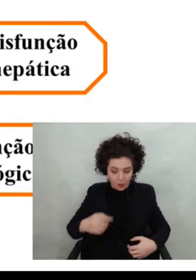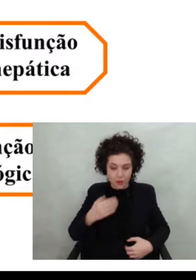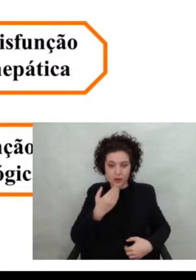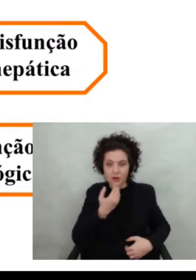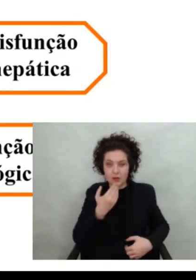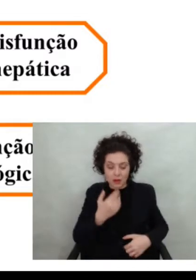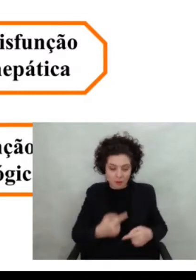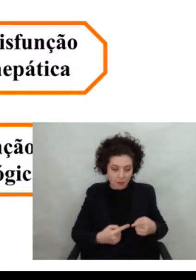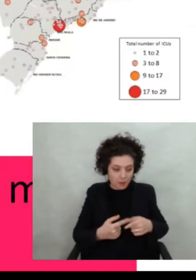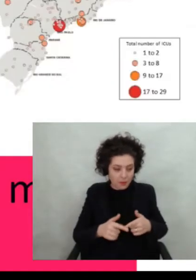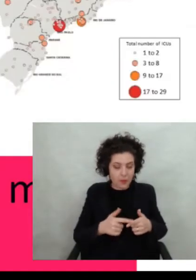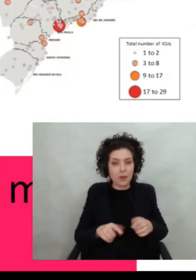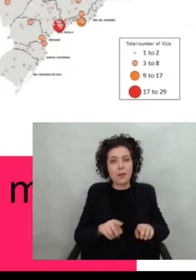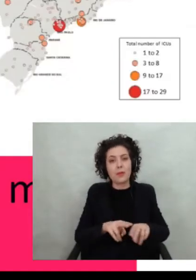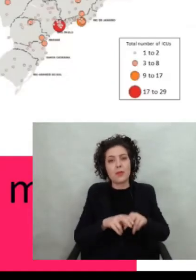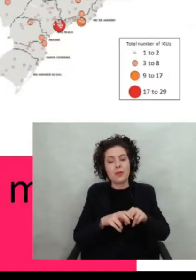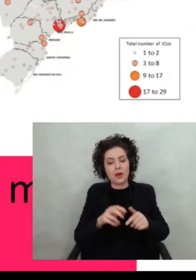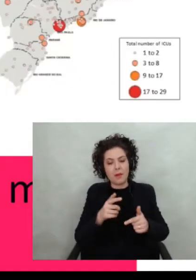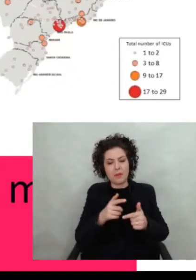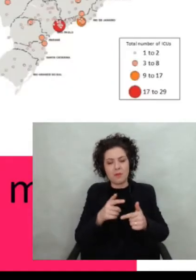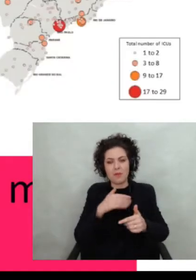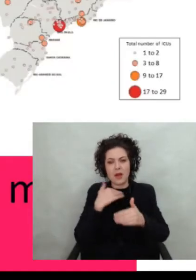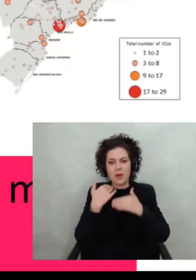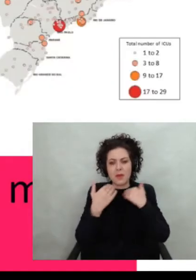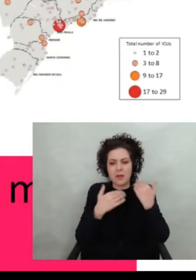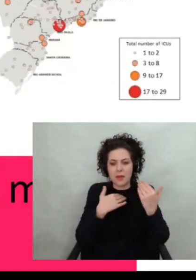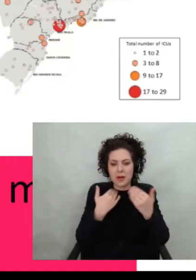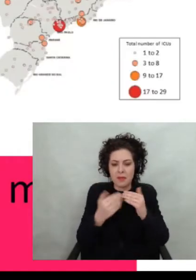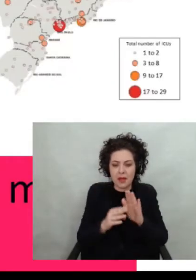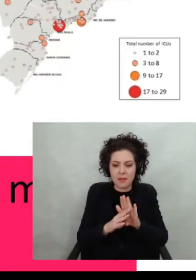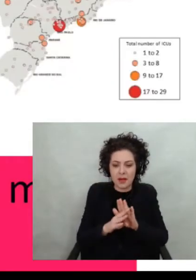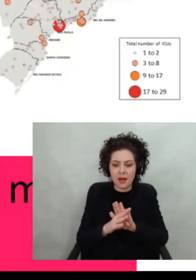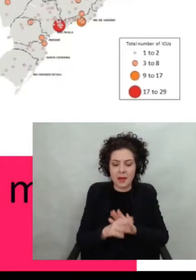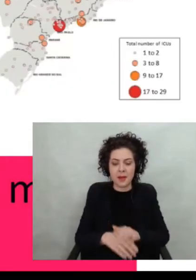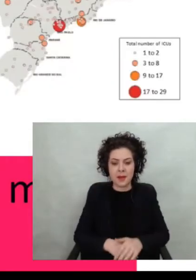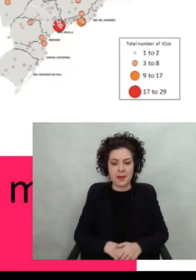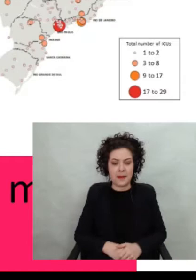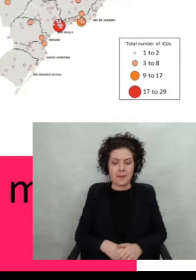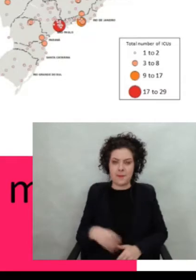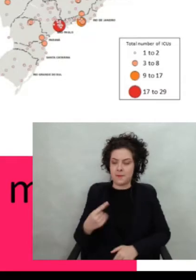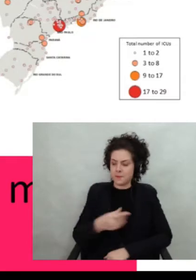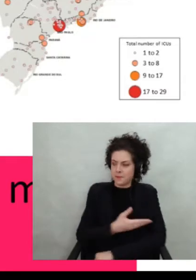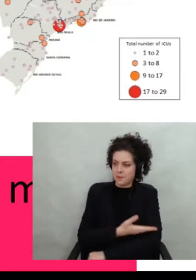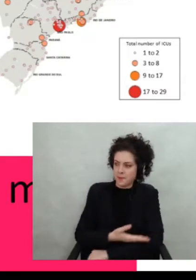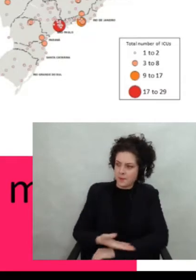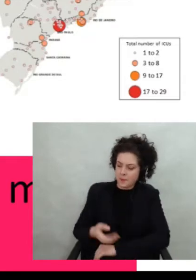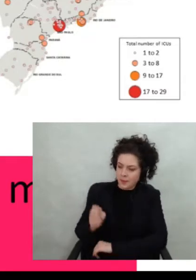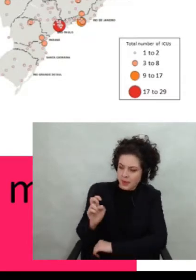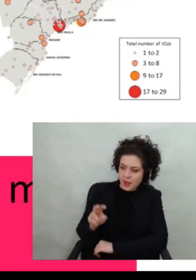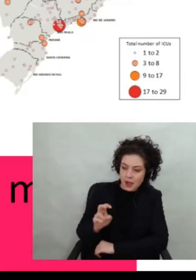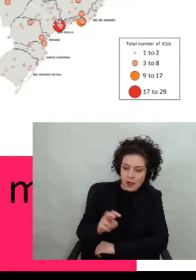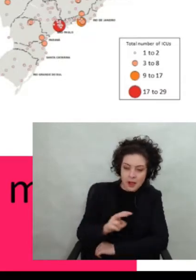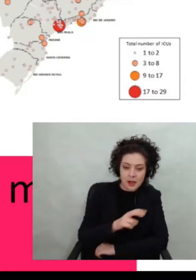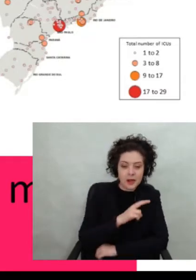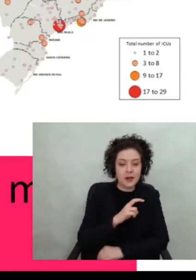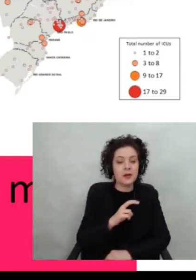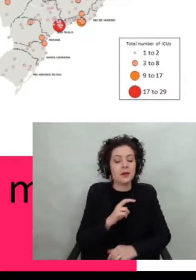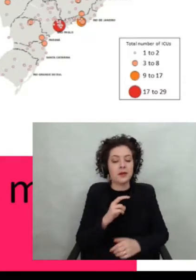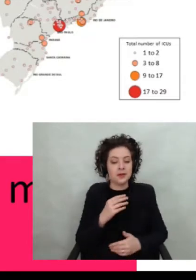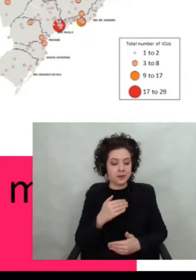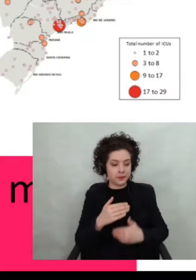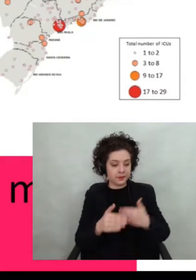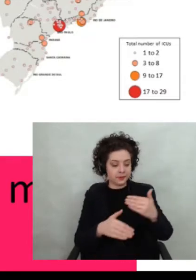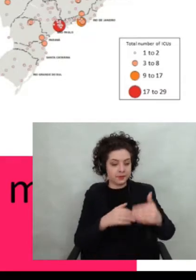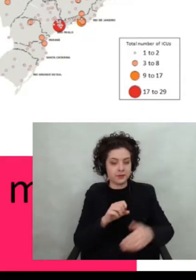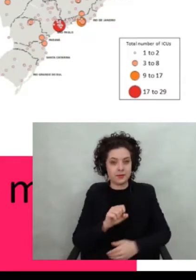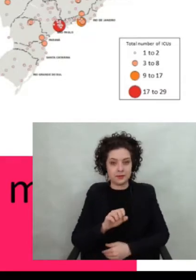letalidade bastante elevada. Nós estamos acostumados com essa letalidade elevada na sepse, infelizmente,